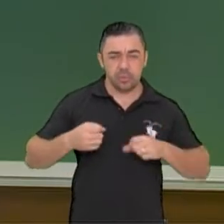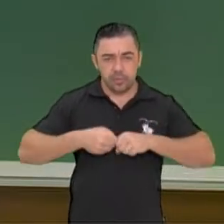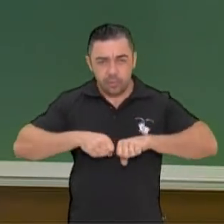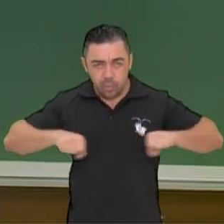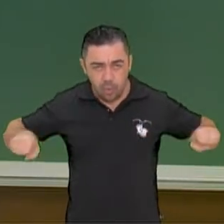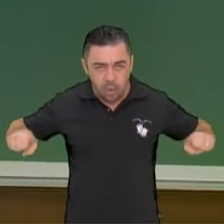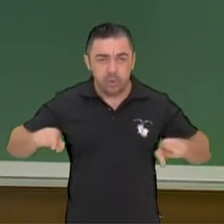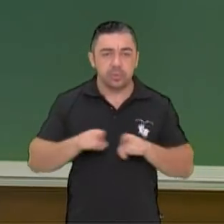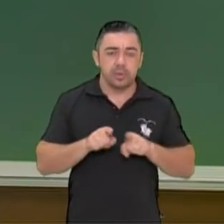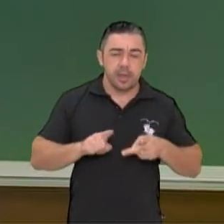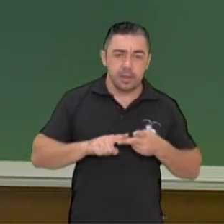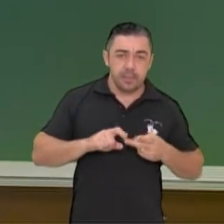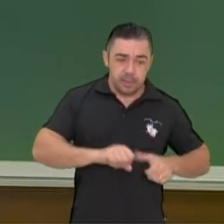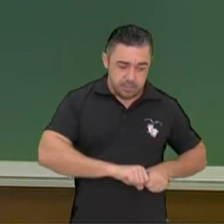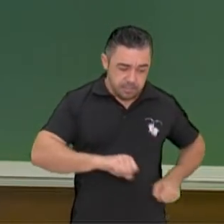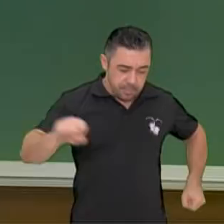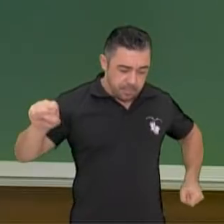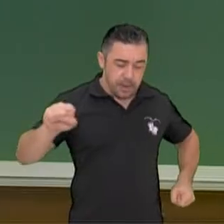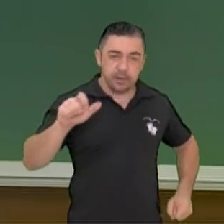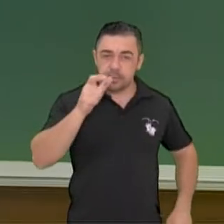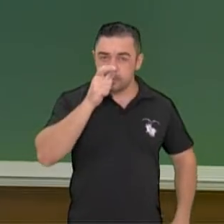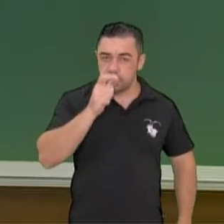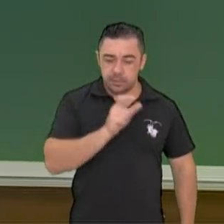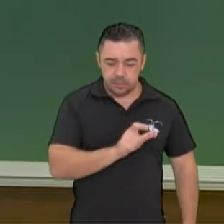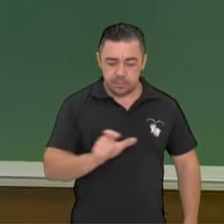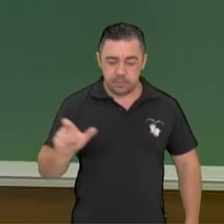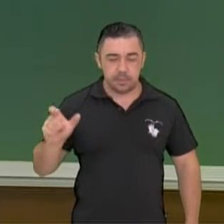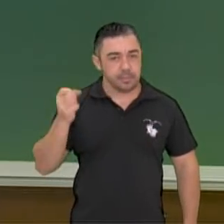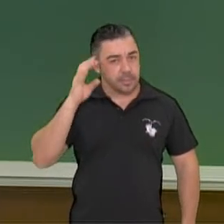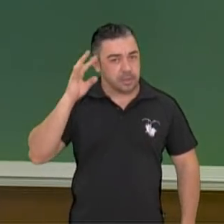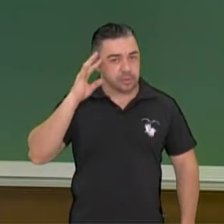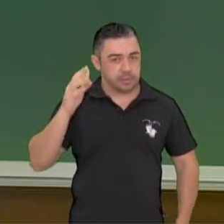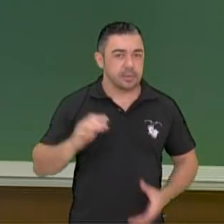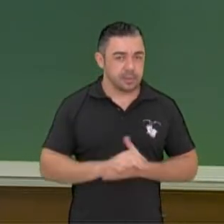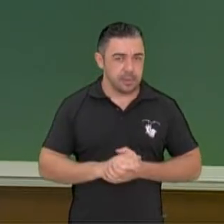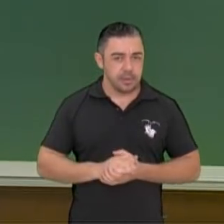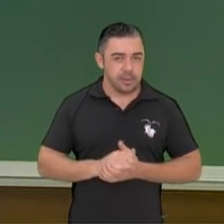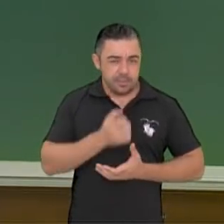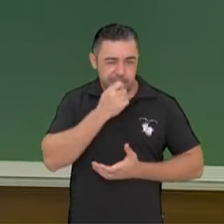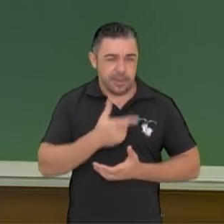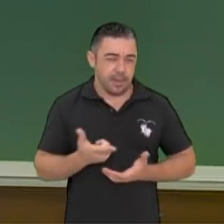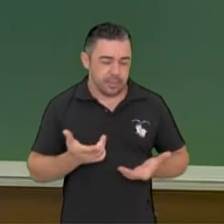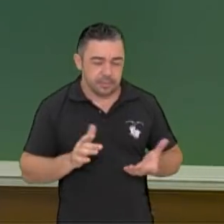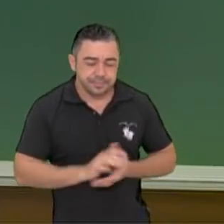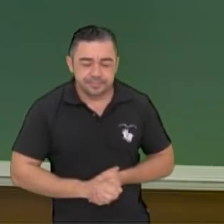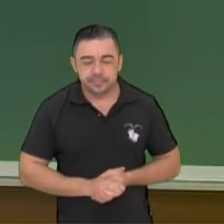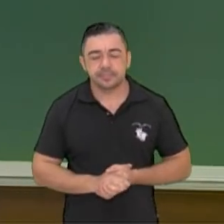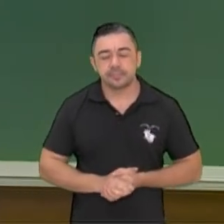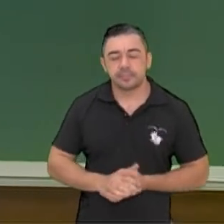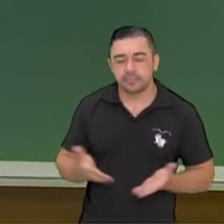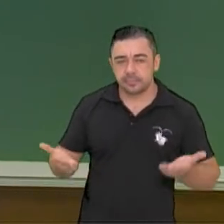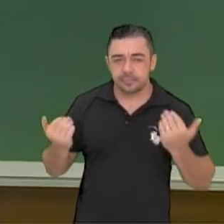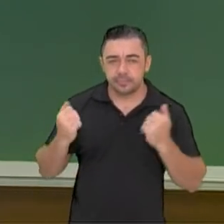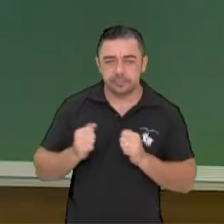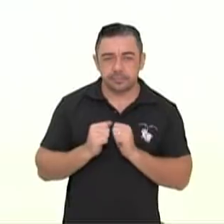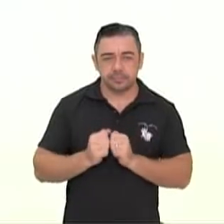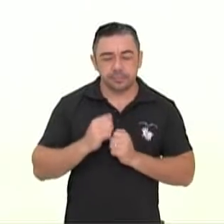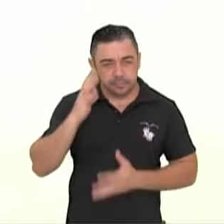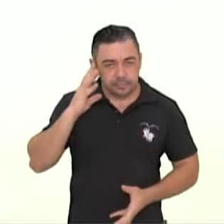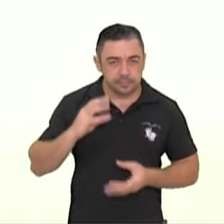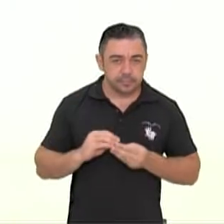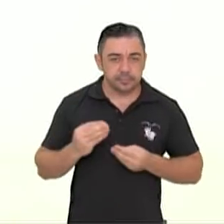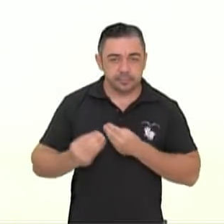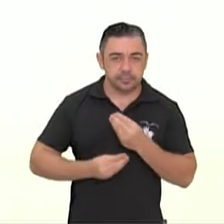espada se media o tamanho. Nossa, que espadona que você tem. Quantos narizes tem aí? Parou a palhaçada. Vamos lá, embarque nessa. Entender a